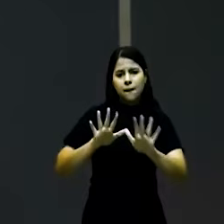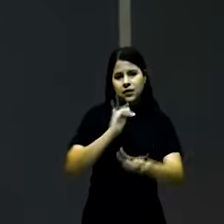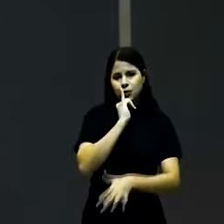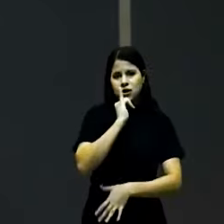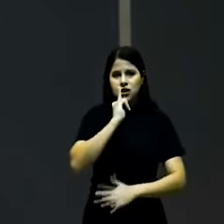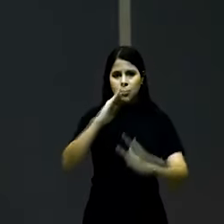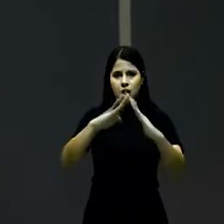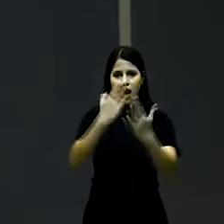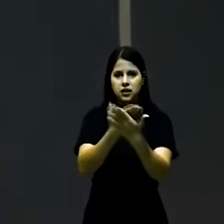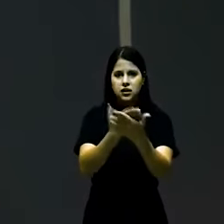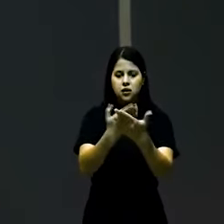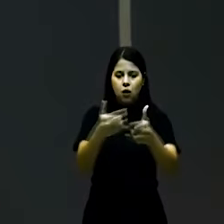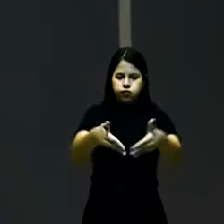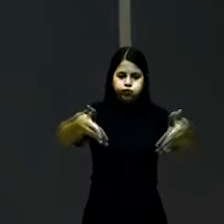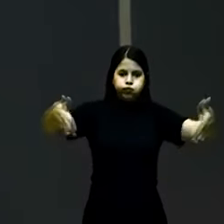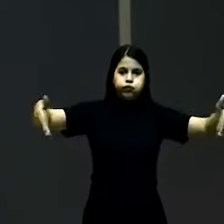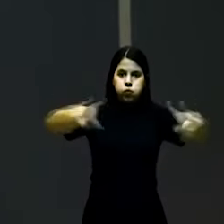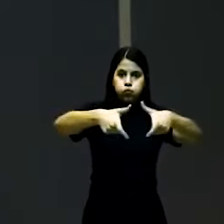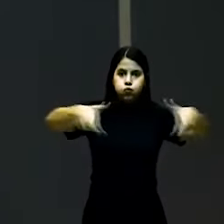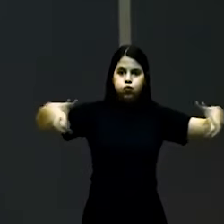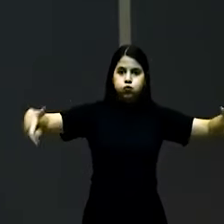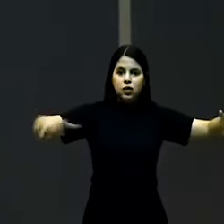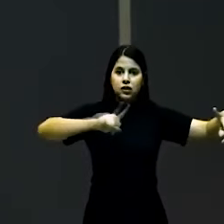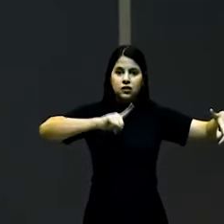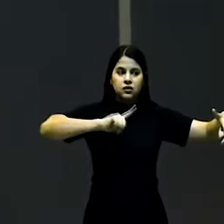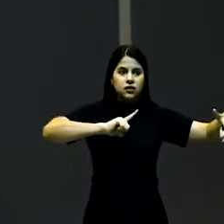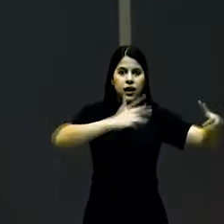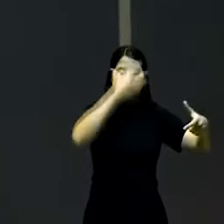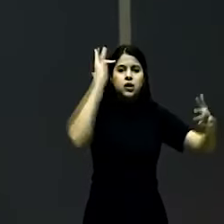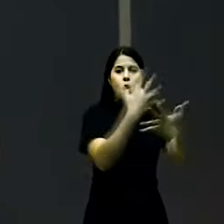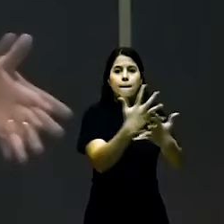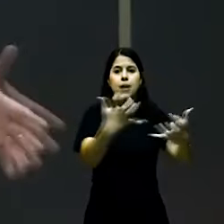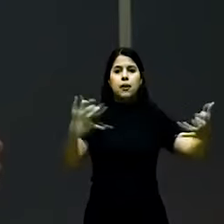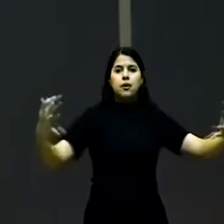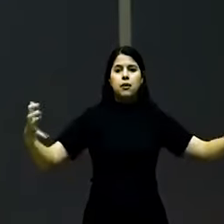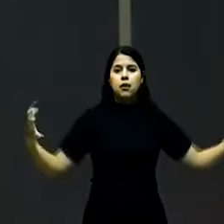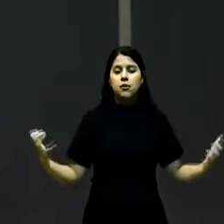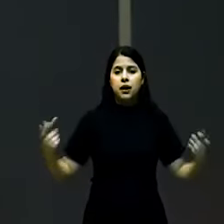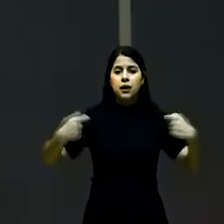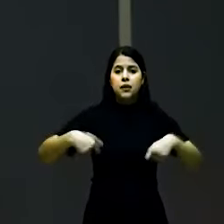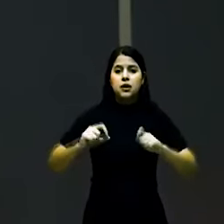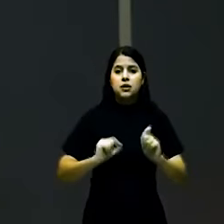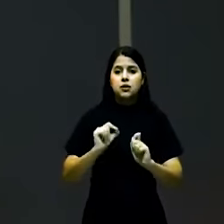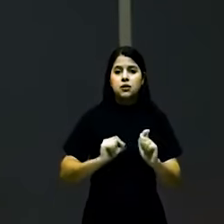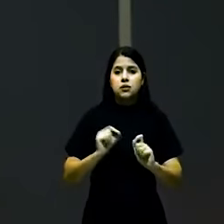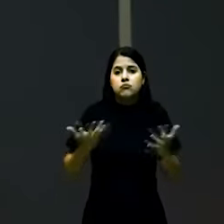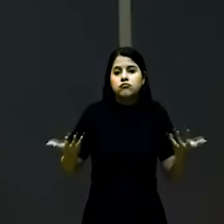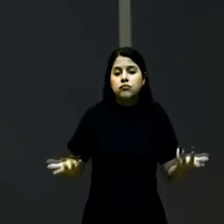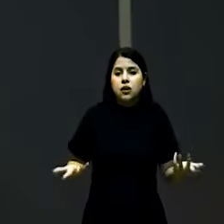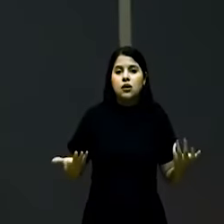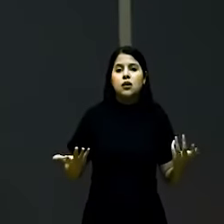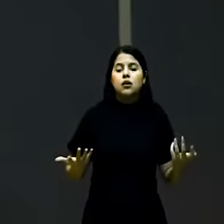mundo lutava para conquistar uma vaga nesse time. E teve um dos anos que, eu não sei